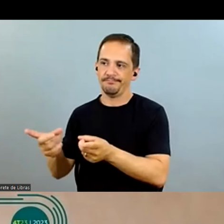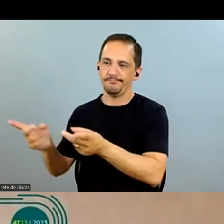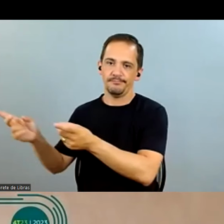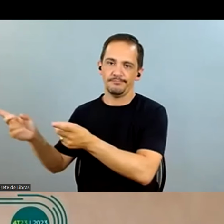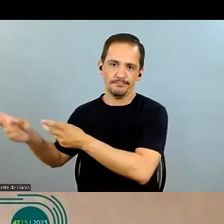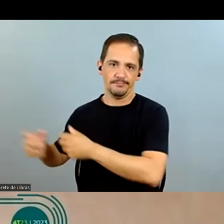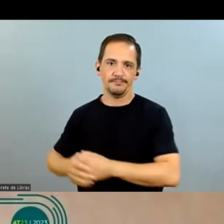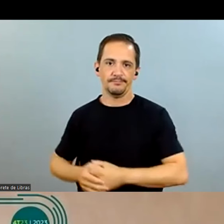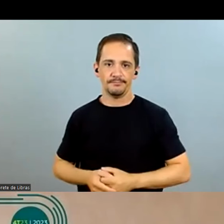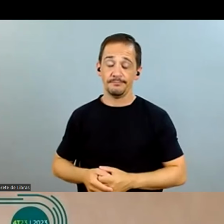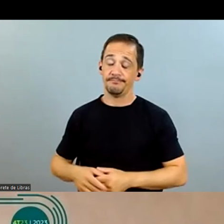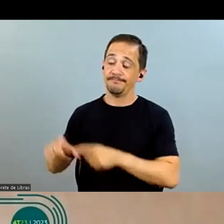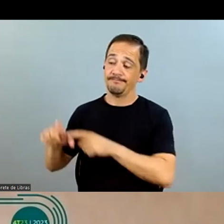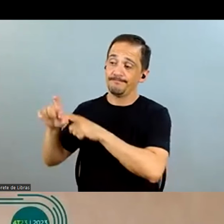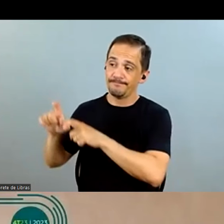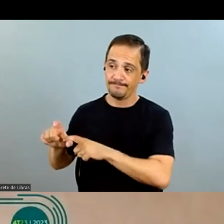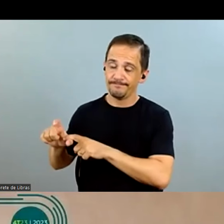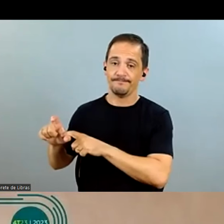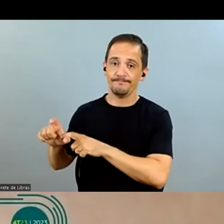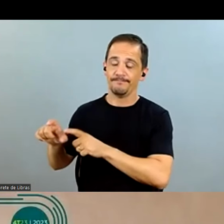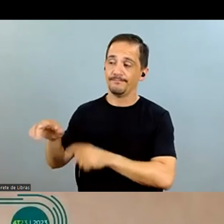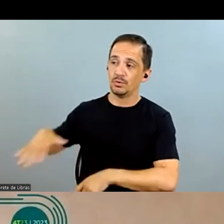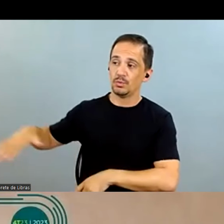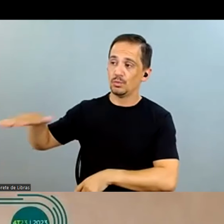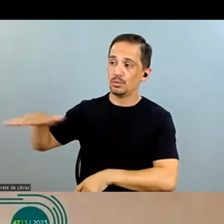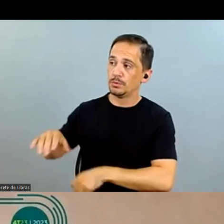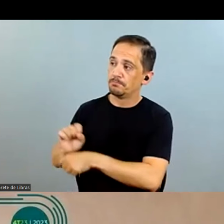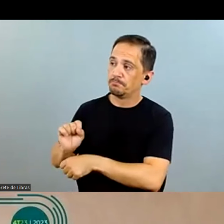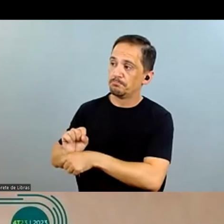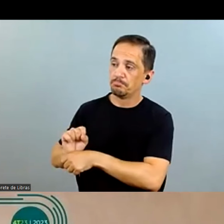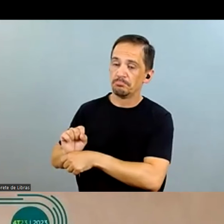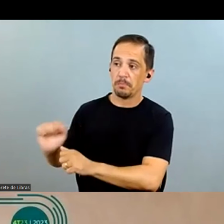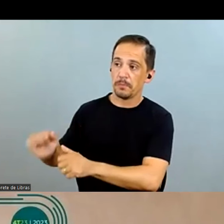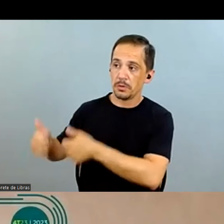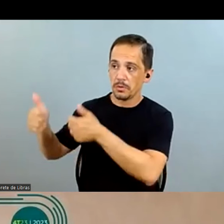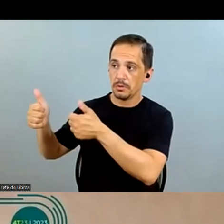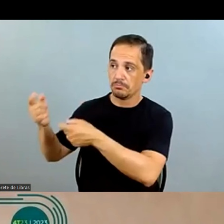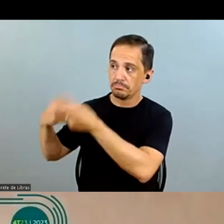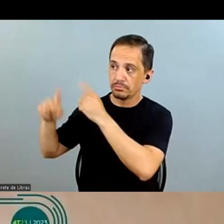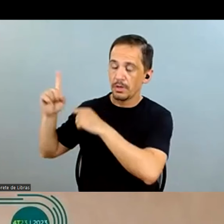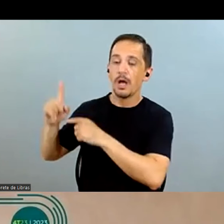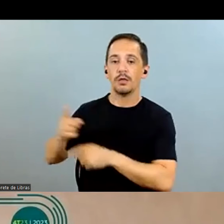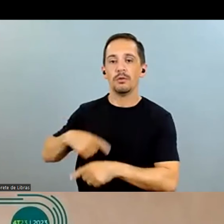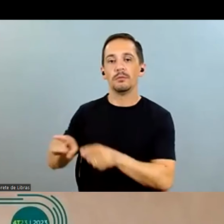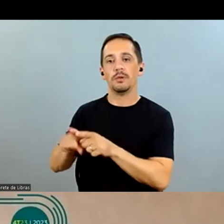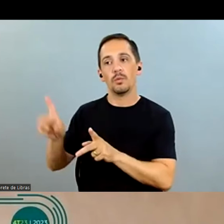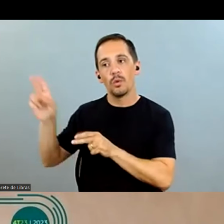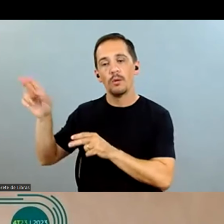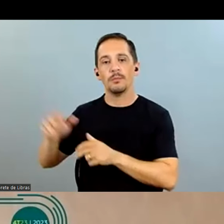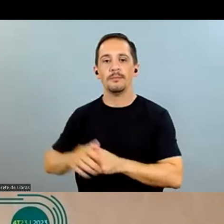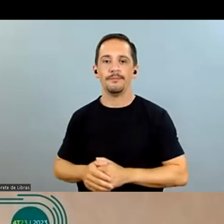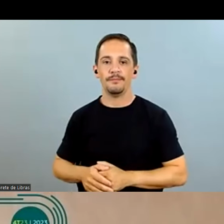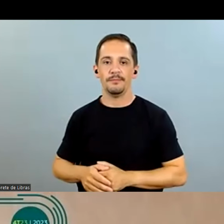nós dependemos um pouco dessa dessa dinâmica ainda melhorar né mas para o papelão do lado numa numa dinâmica muito muito